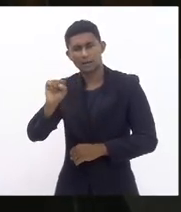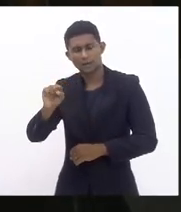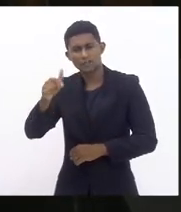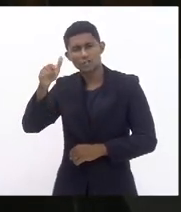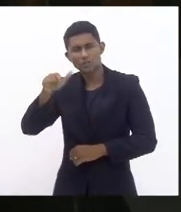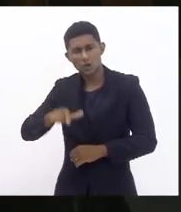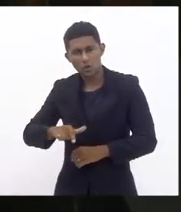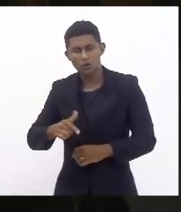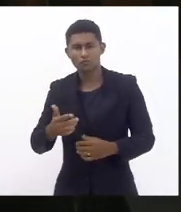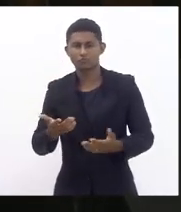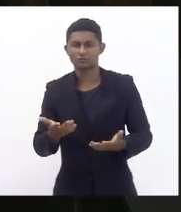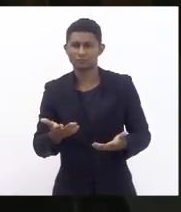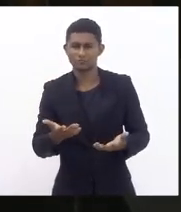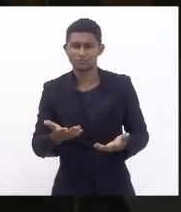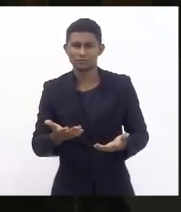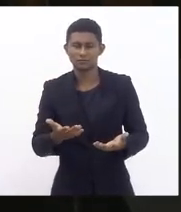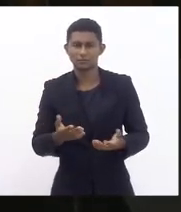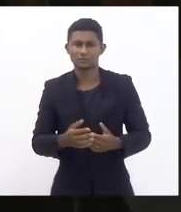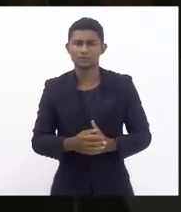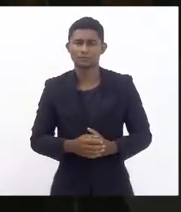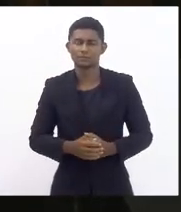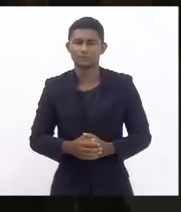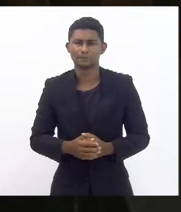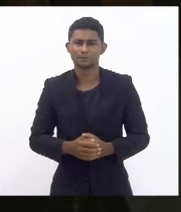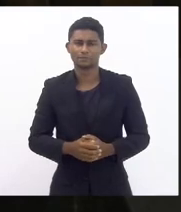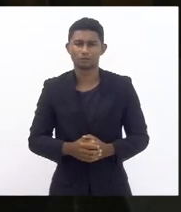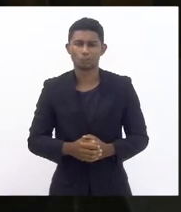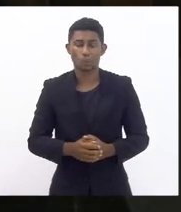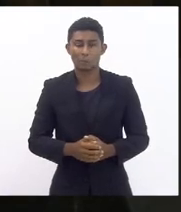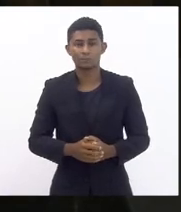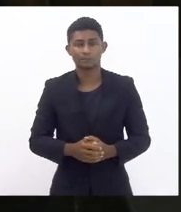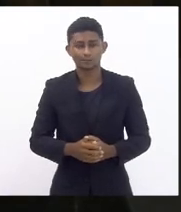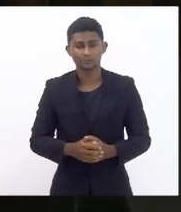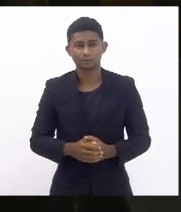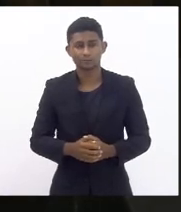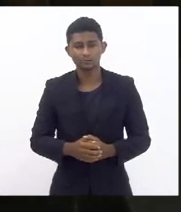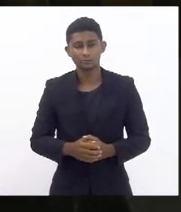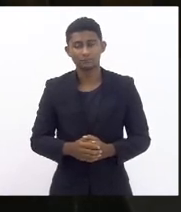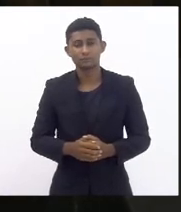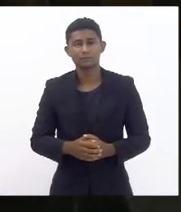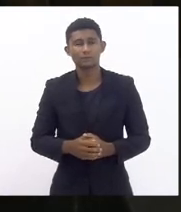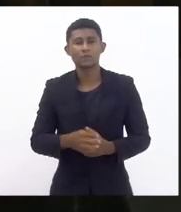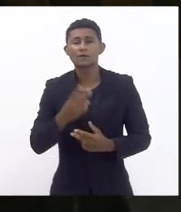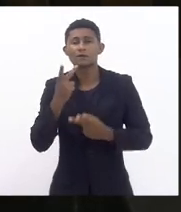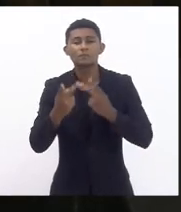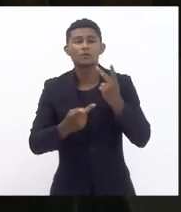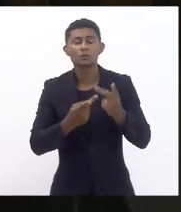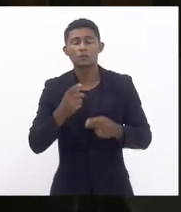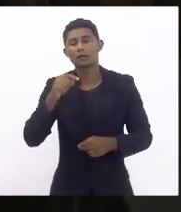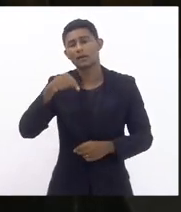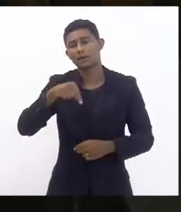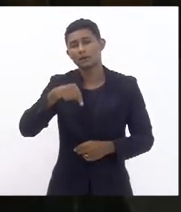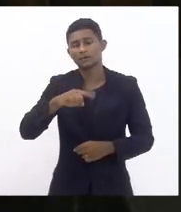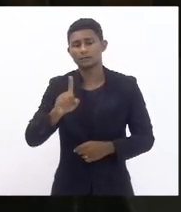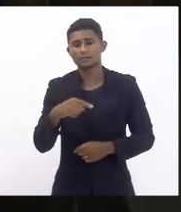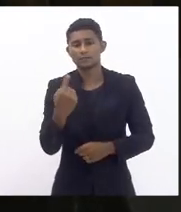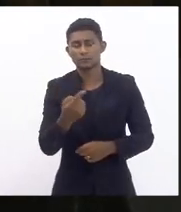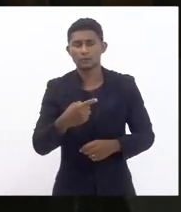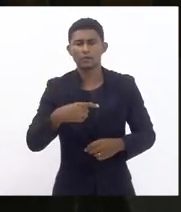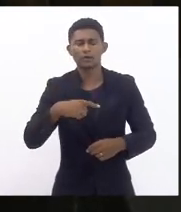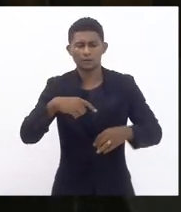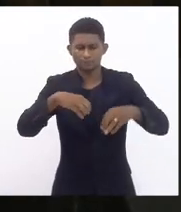Se colocou que nós temos problemas com adubo, porque importamos.